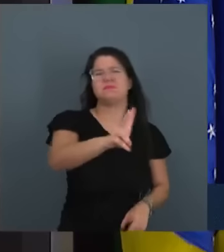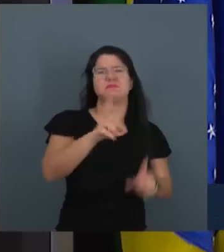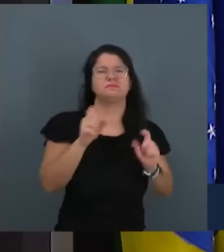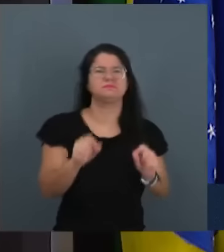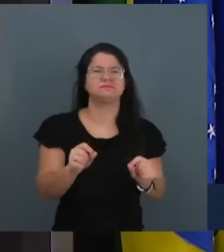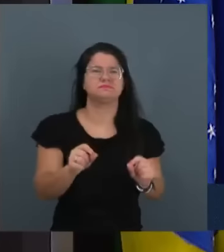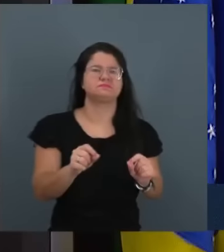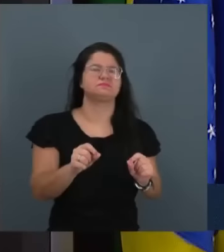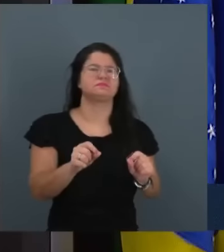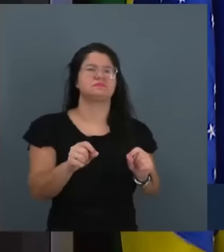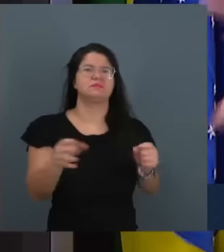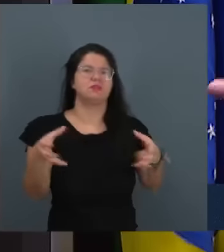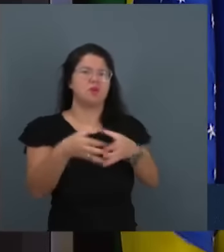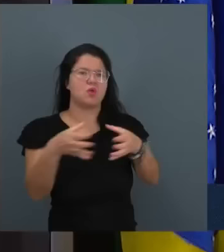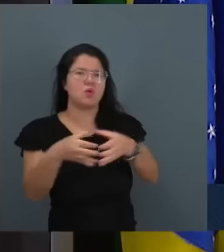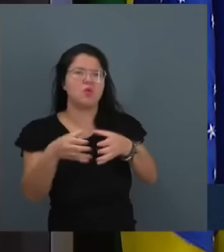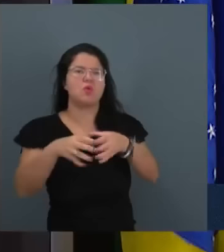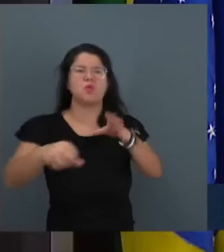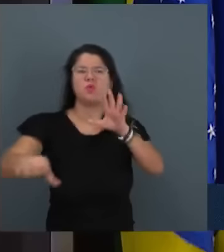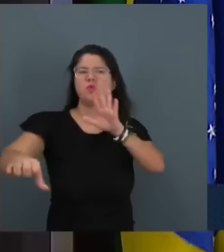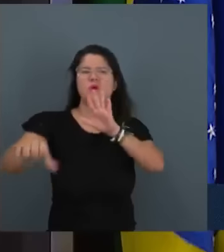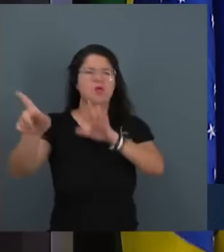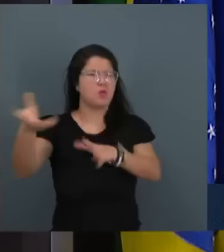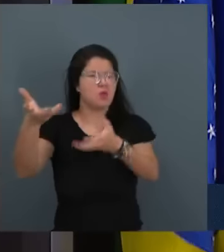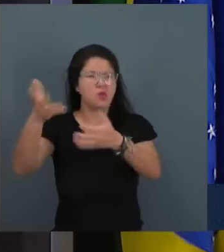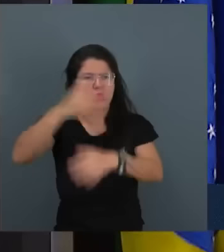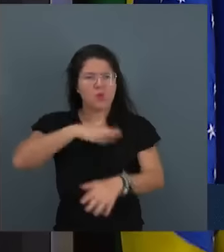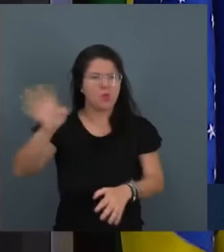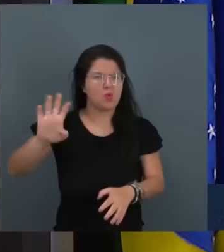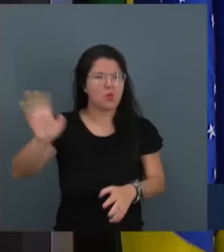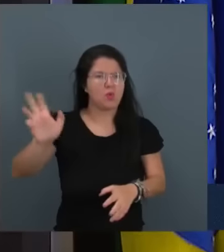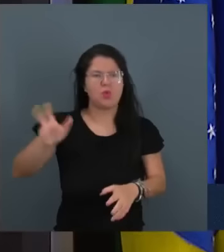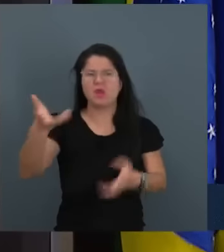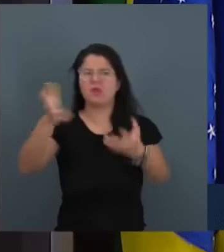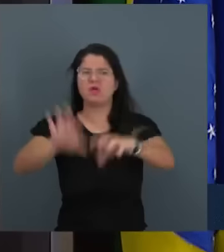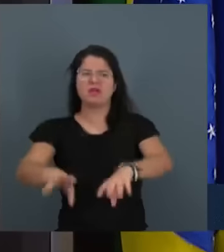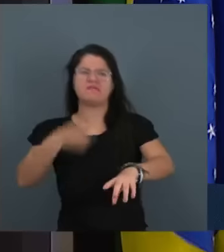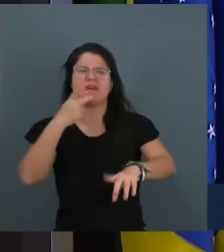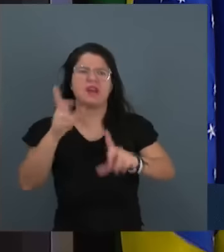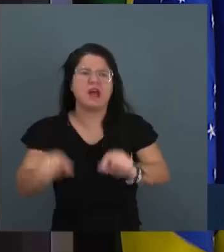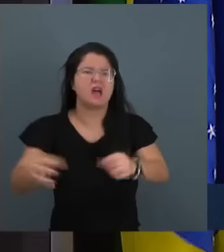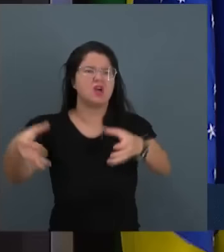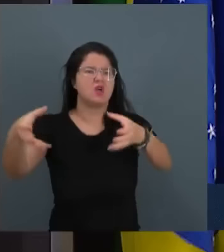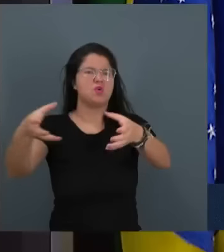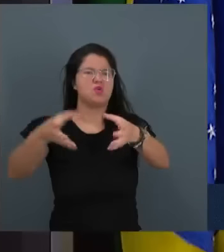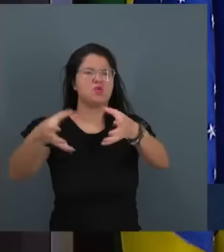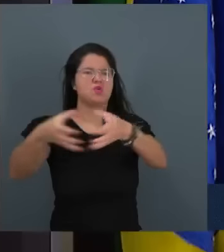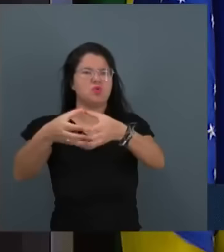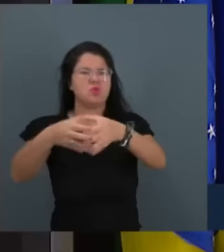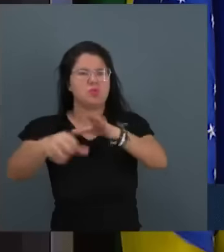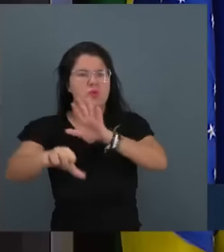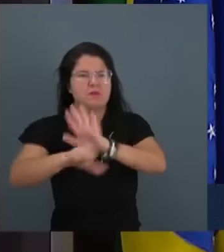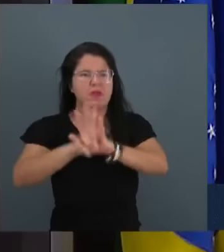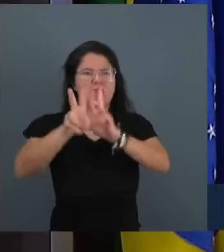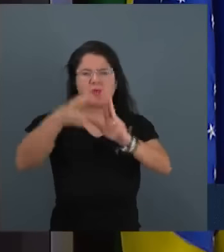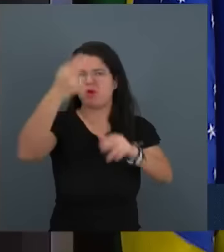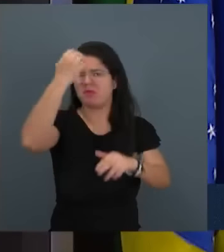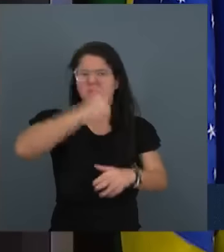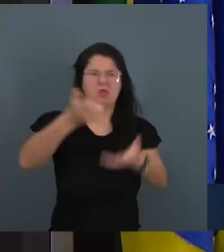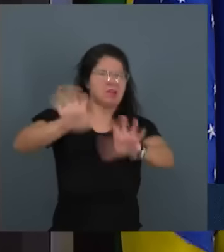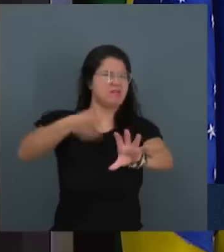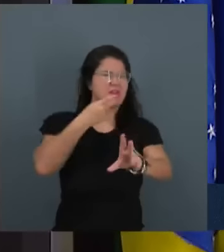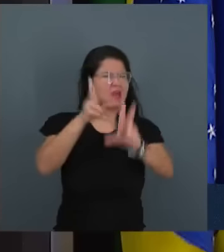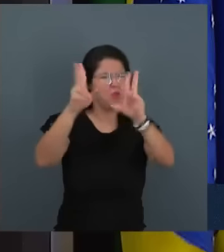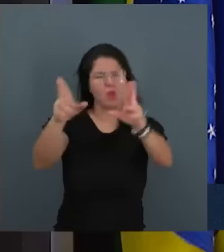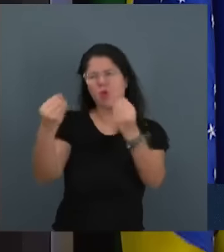a facção criminosa a terrorismo. Estava lá sendo aplaudido, mas a autoridade